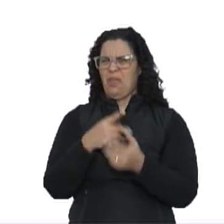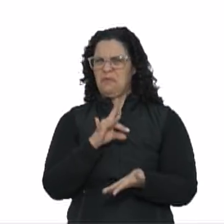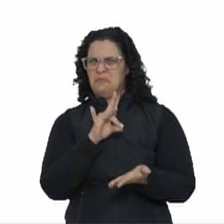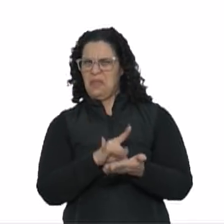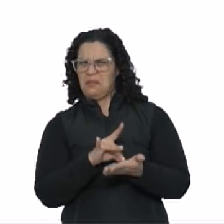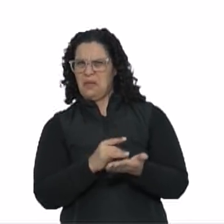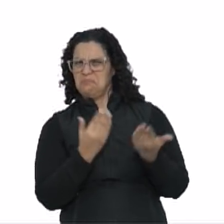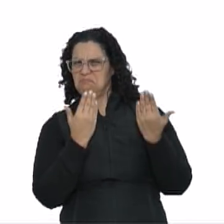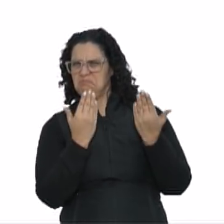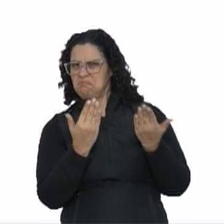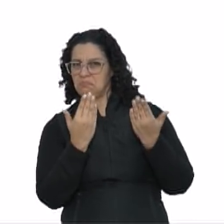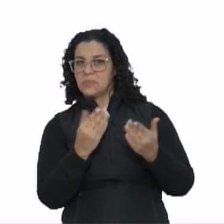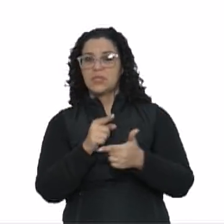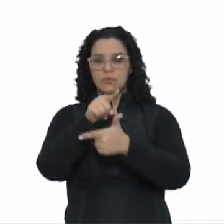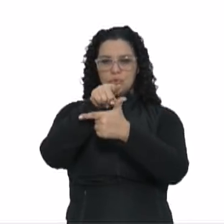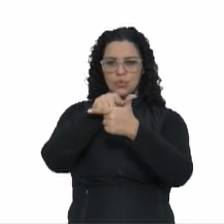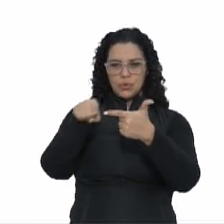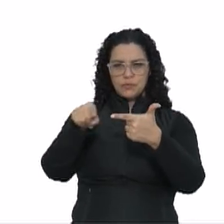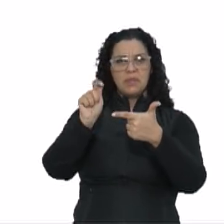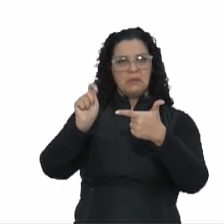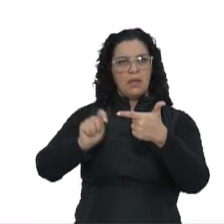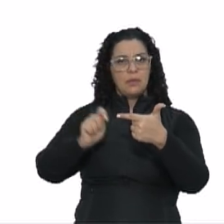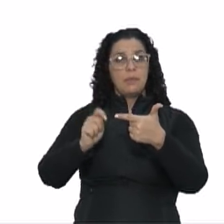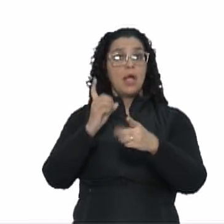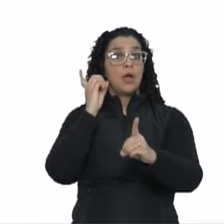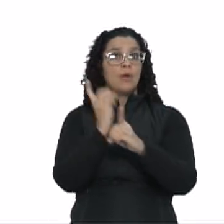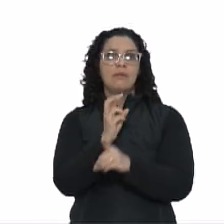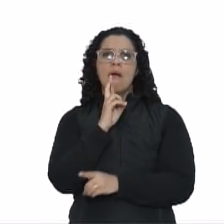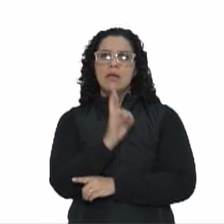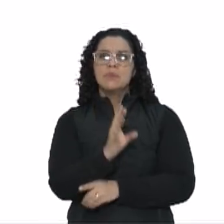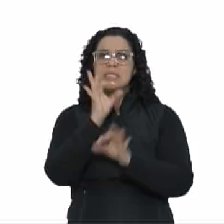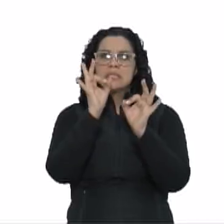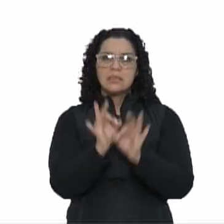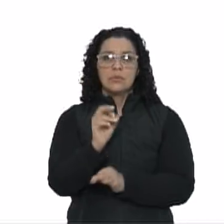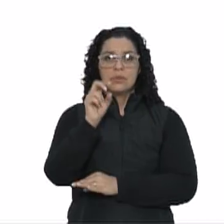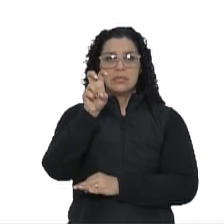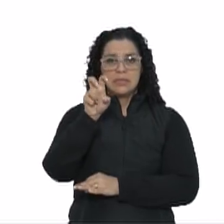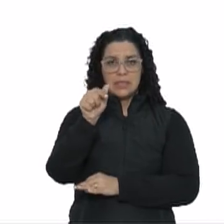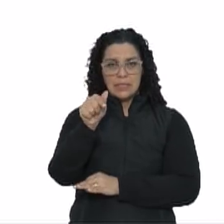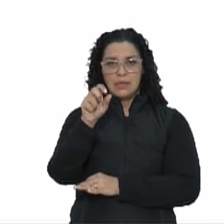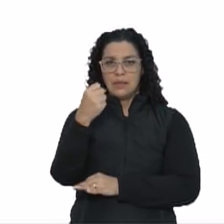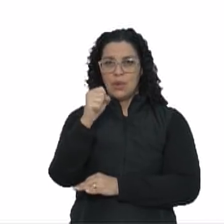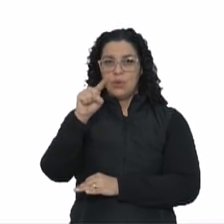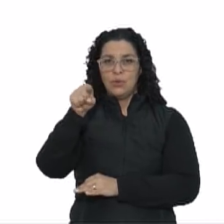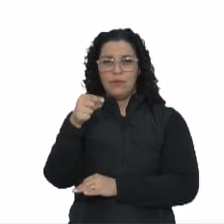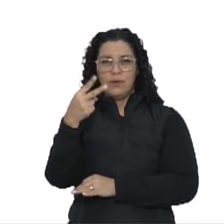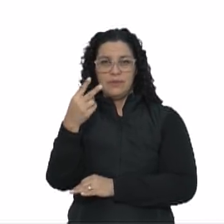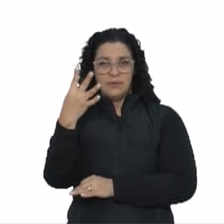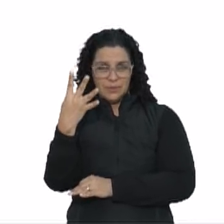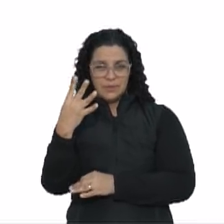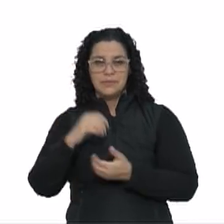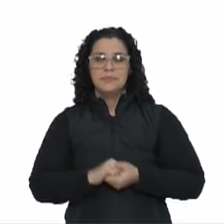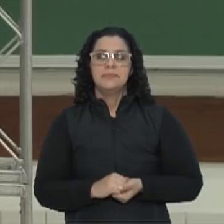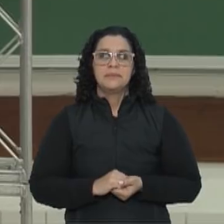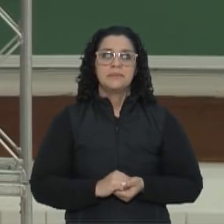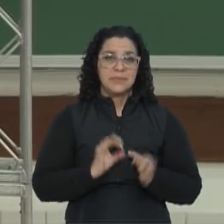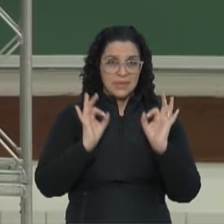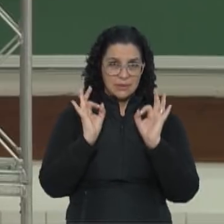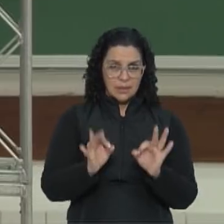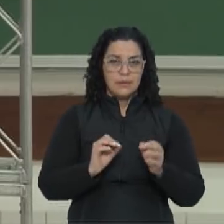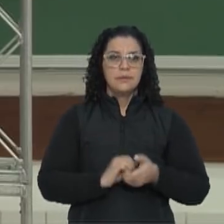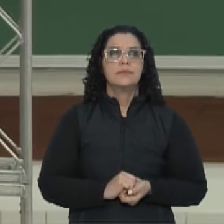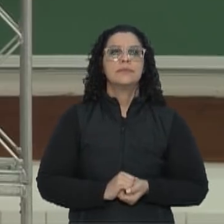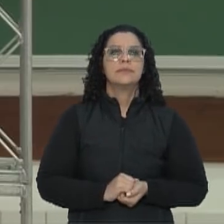professora. Duvida? Faz a divisão para poder ver se você chega nos 78 inteiros e 24 centésimos.